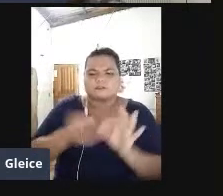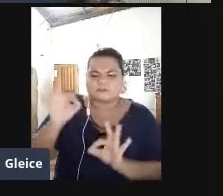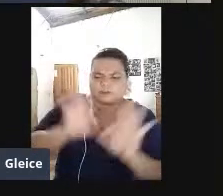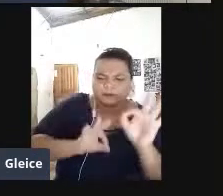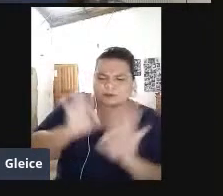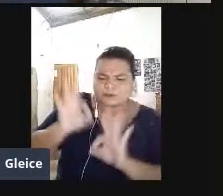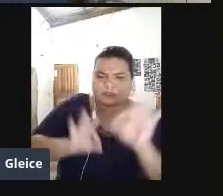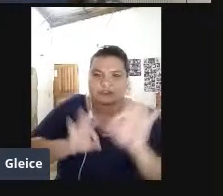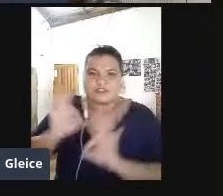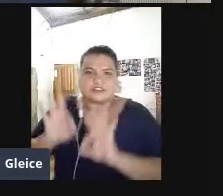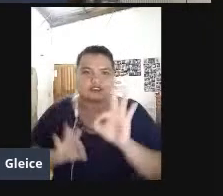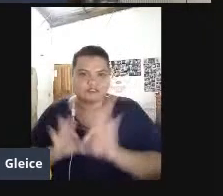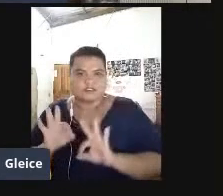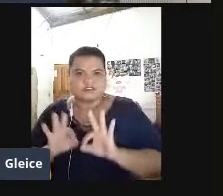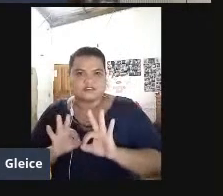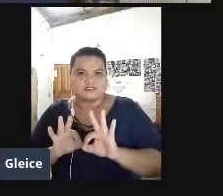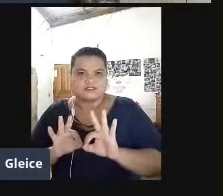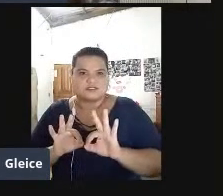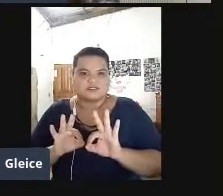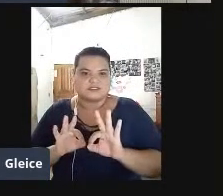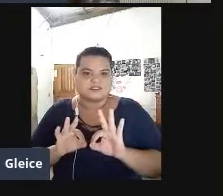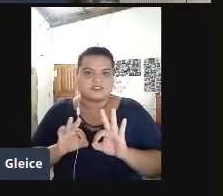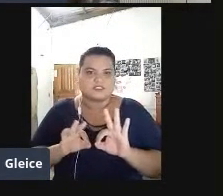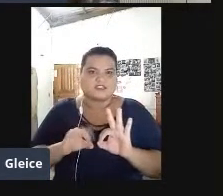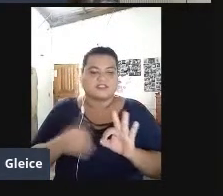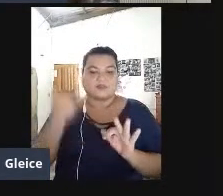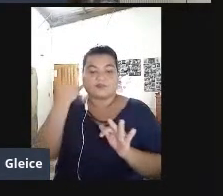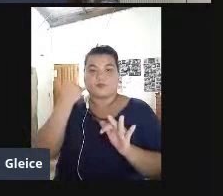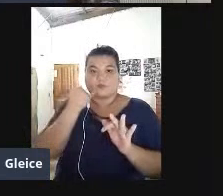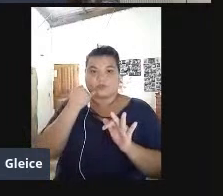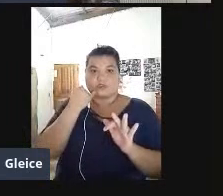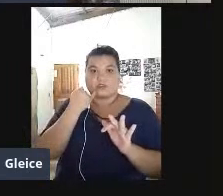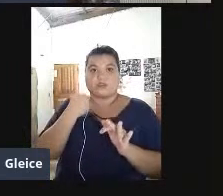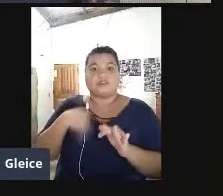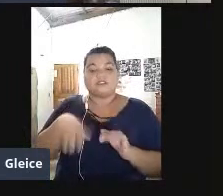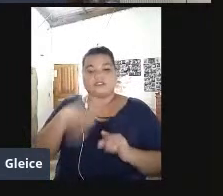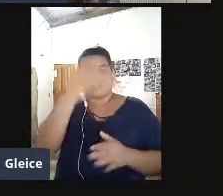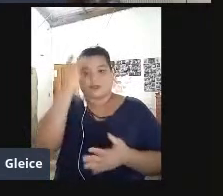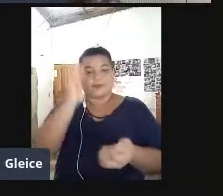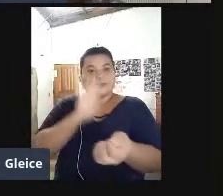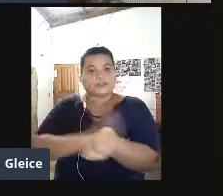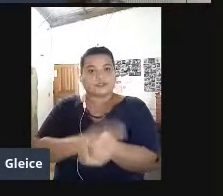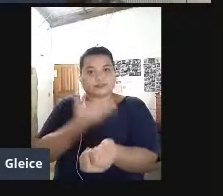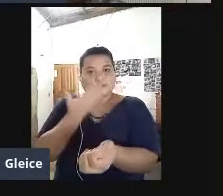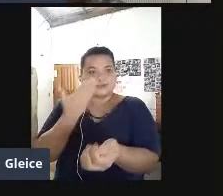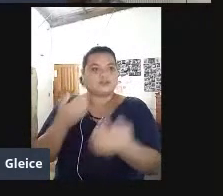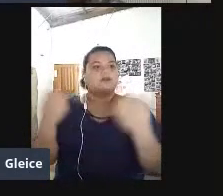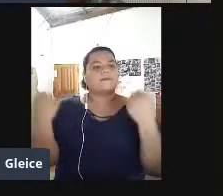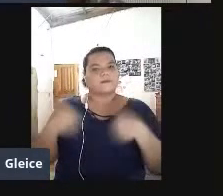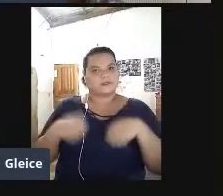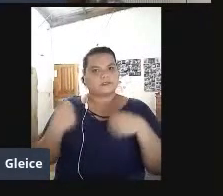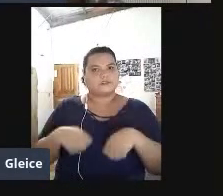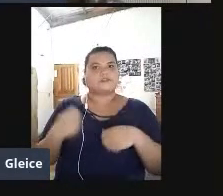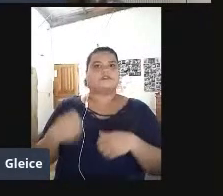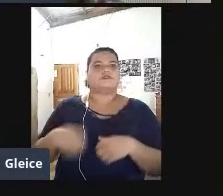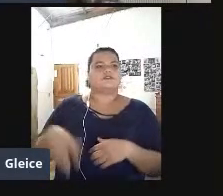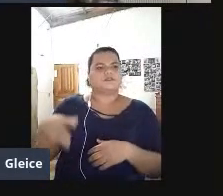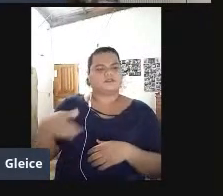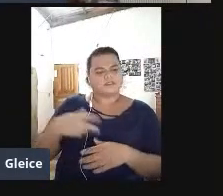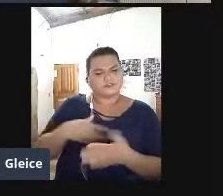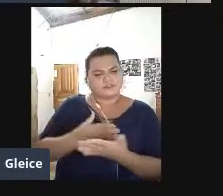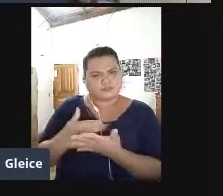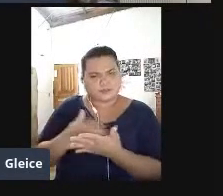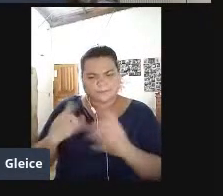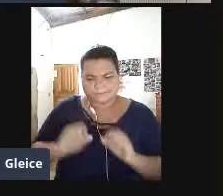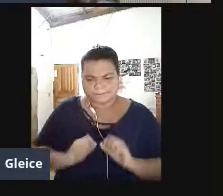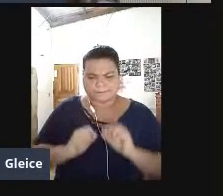por pressão, isso na UTI Covid. E aí eu falei para ela que nós iríamos aumentar o aporte nutricional e aumentar o volume de dieta, mas perguntei por que elas